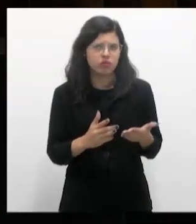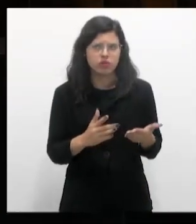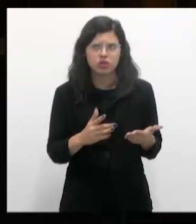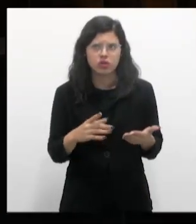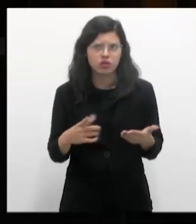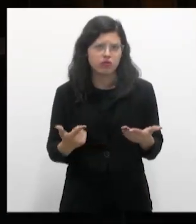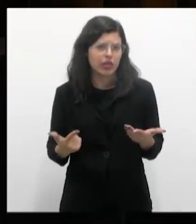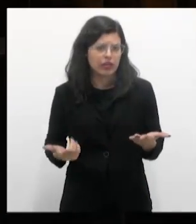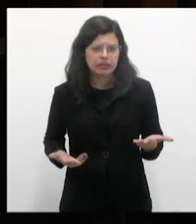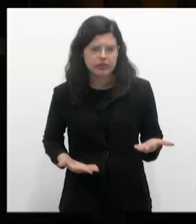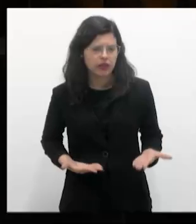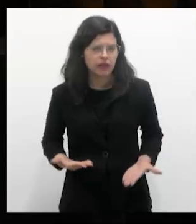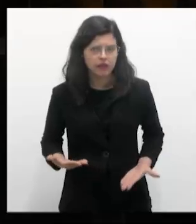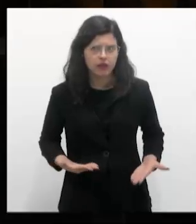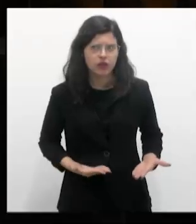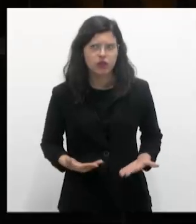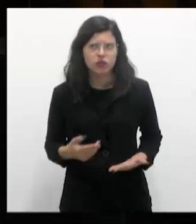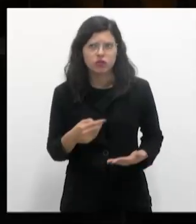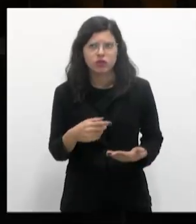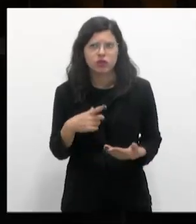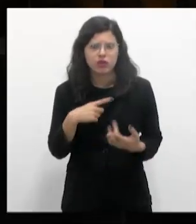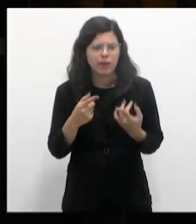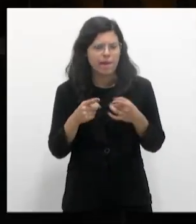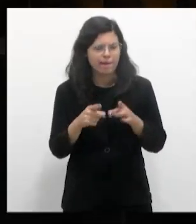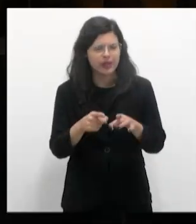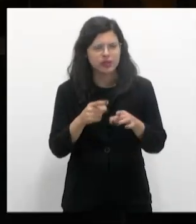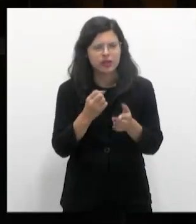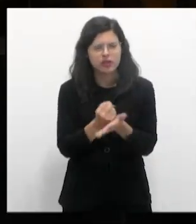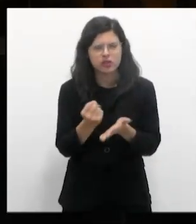tem uma parceria muito grande nesses contratos.